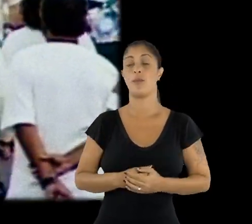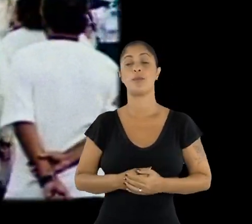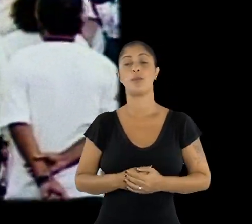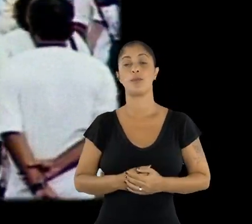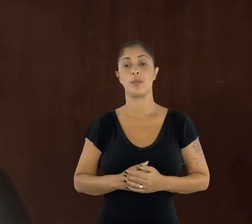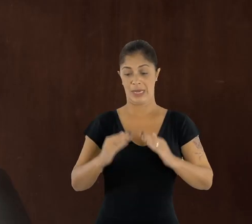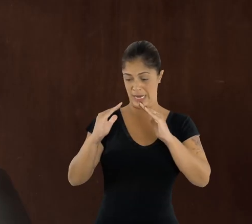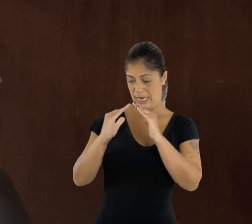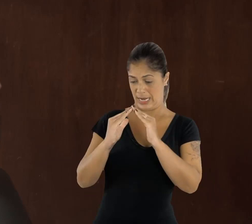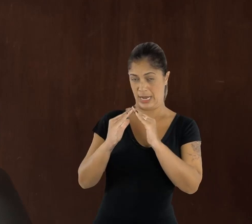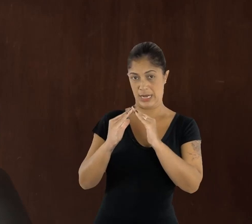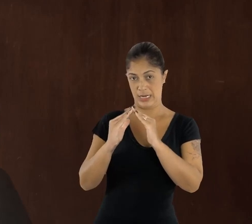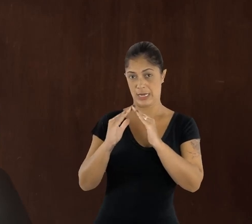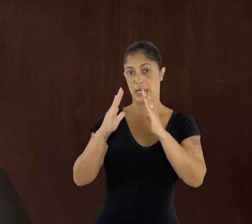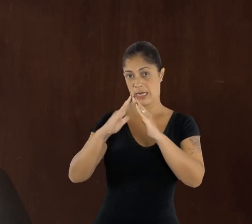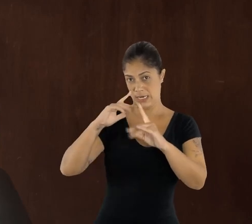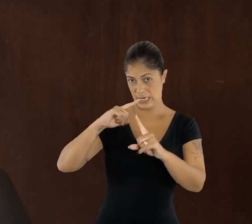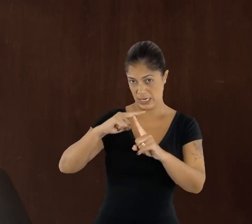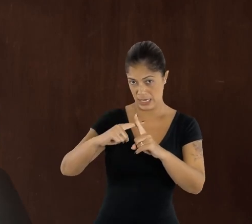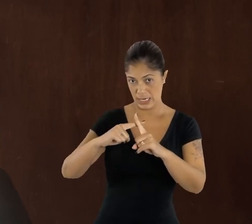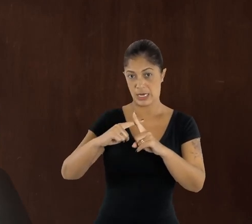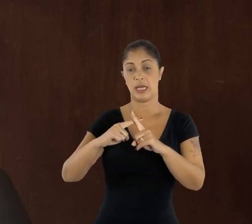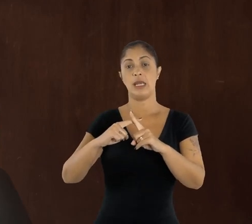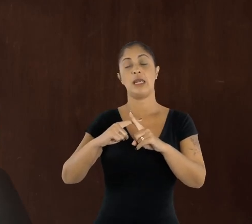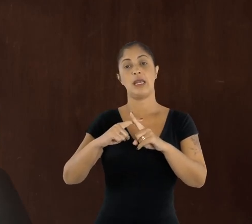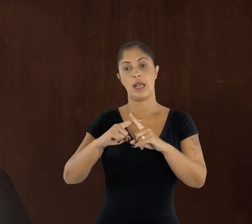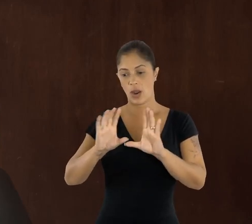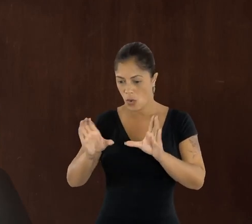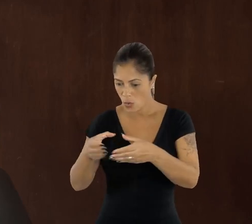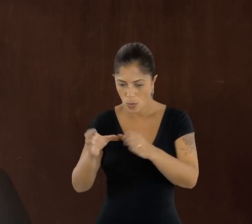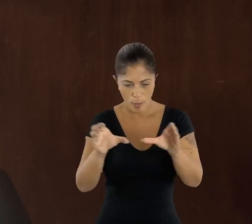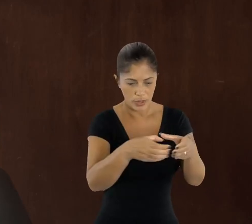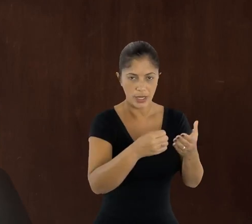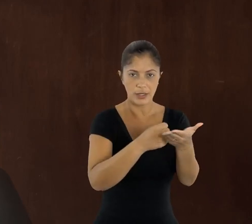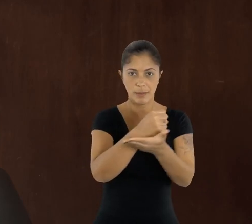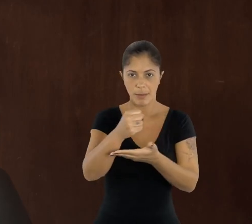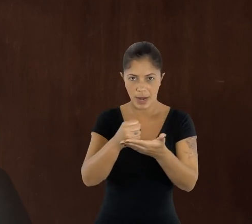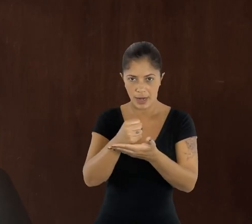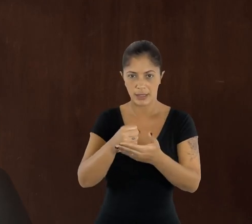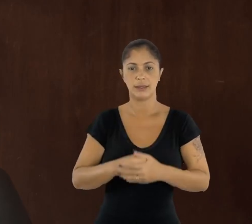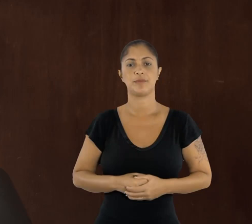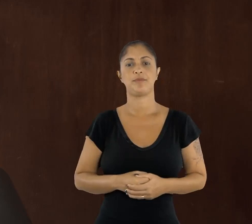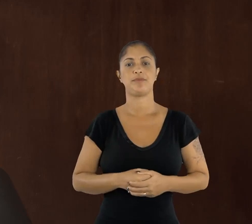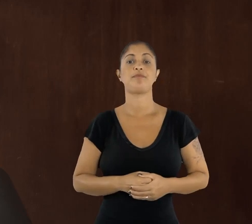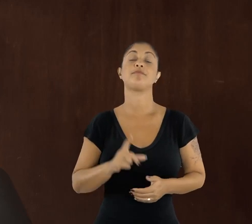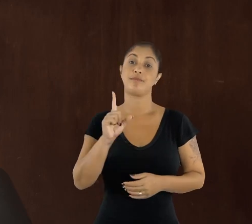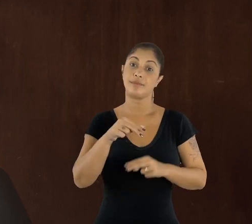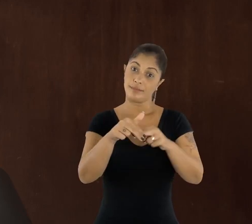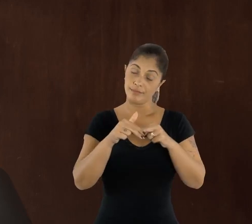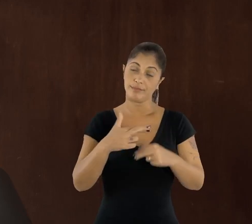a Cáritas, a igreja, ela, através das comunidades de base, por uma